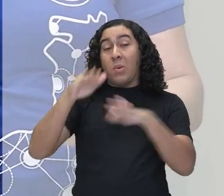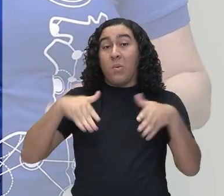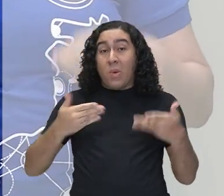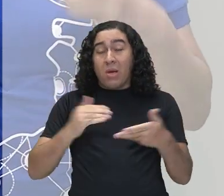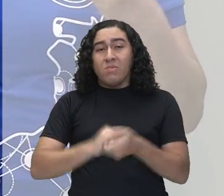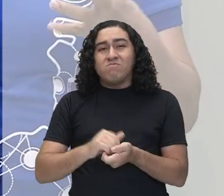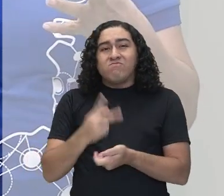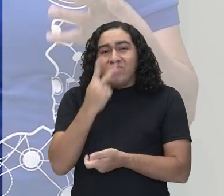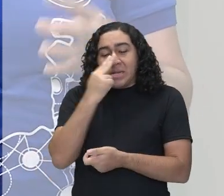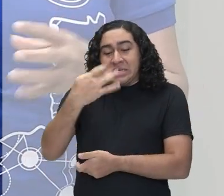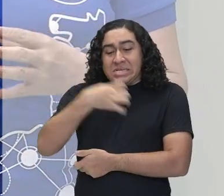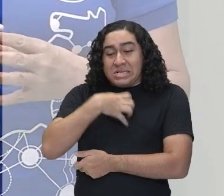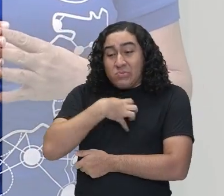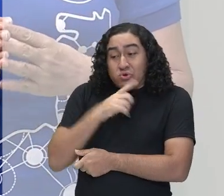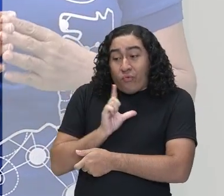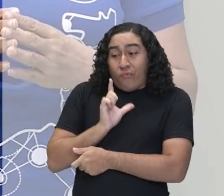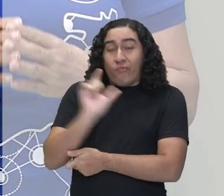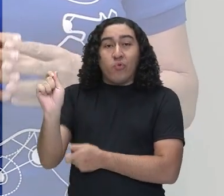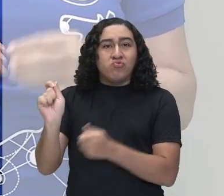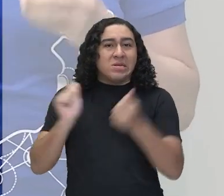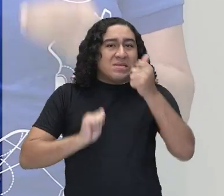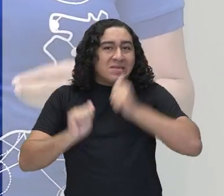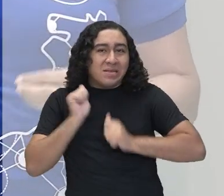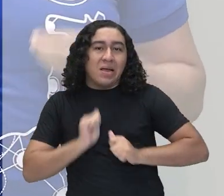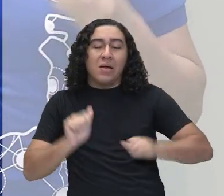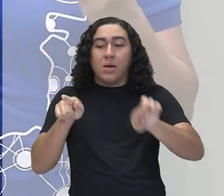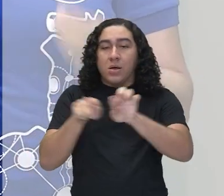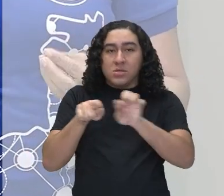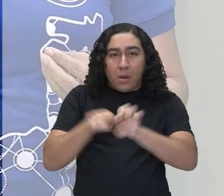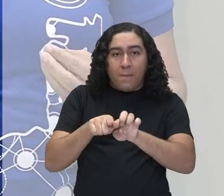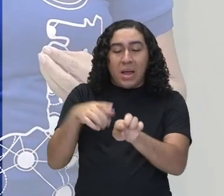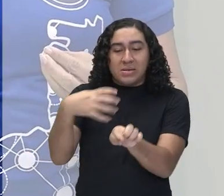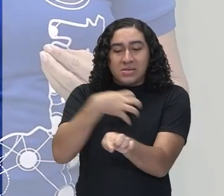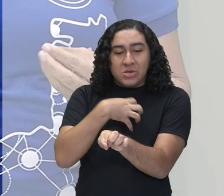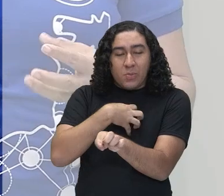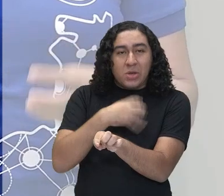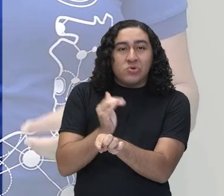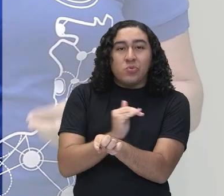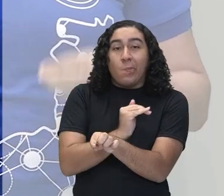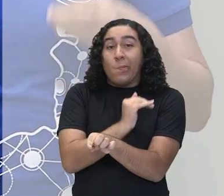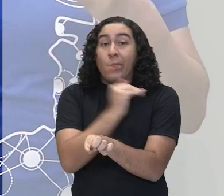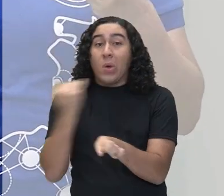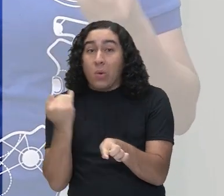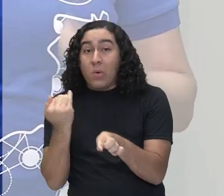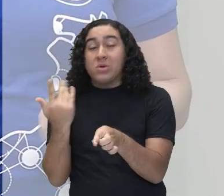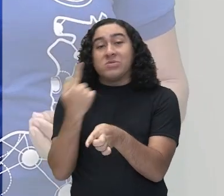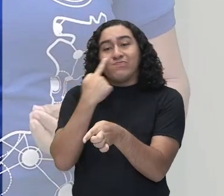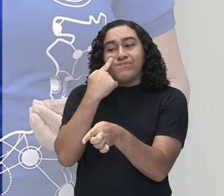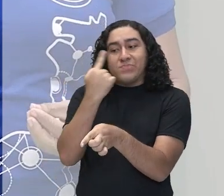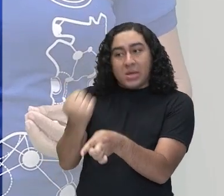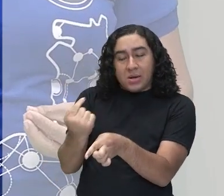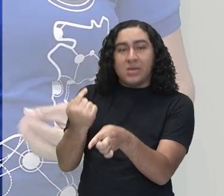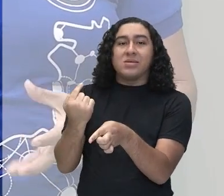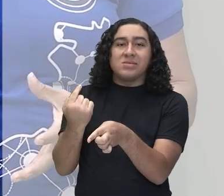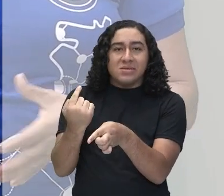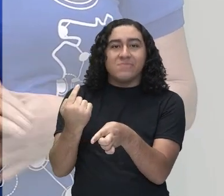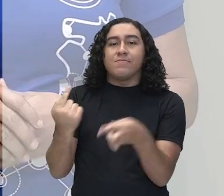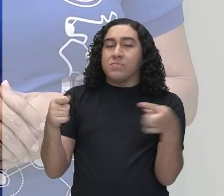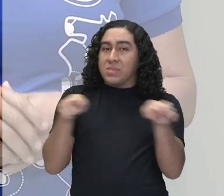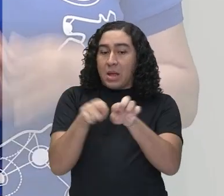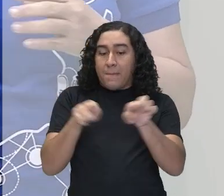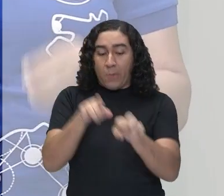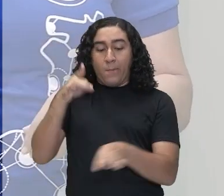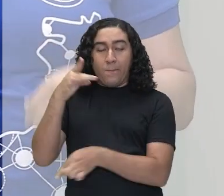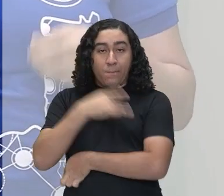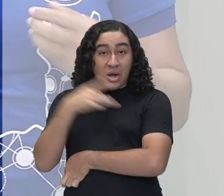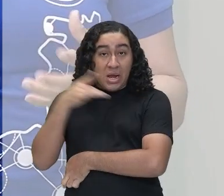ele quer sair do mundo, um pensamento pessimista, pensam muito na morte,